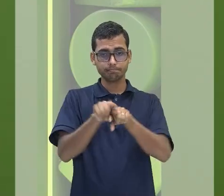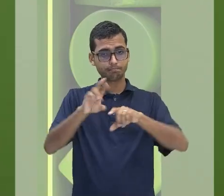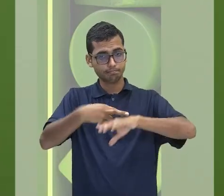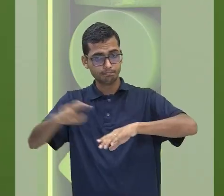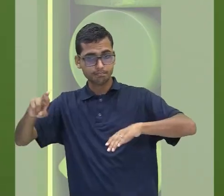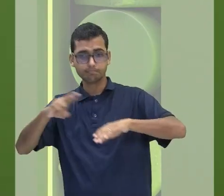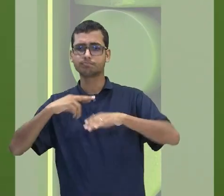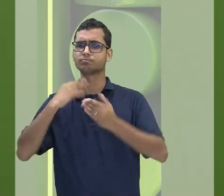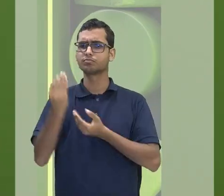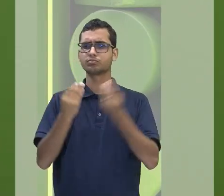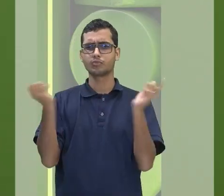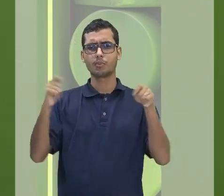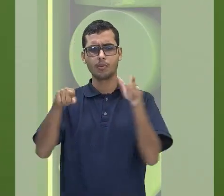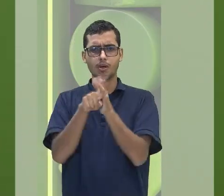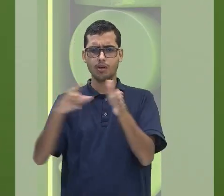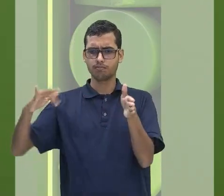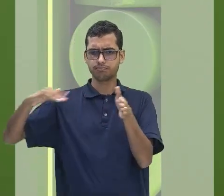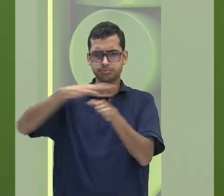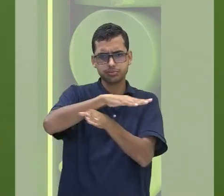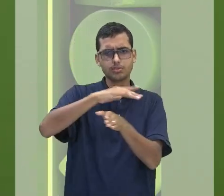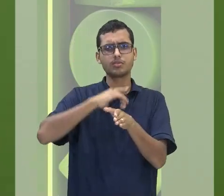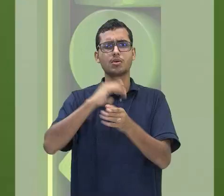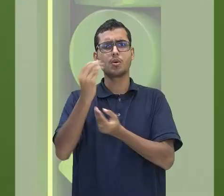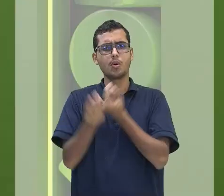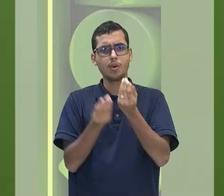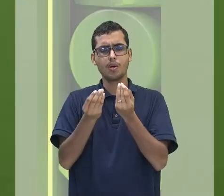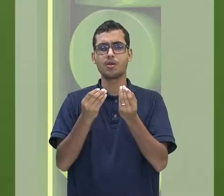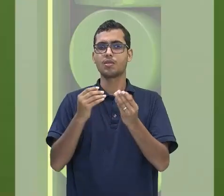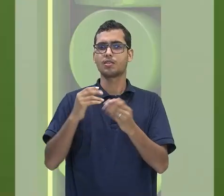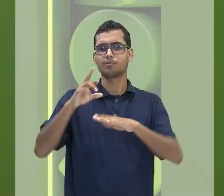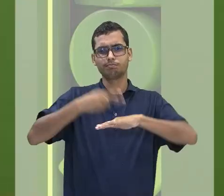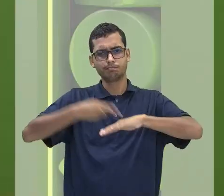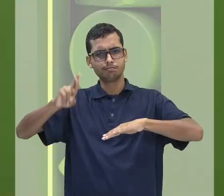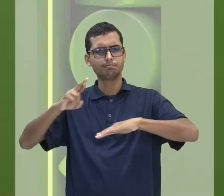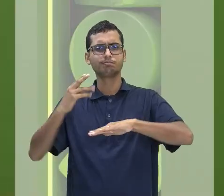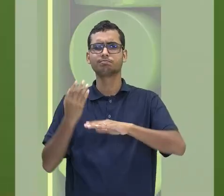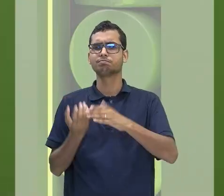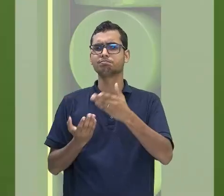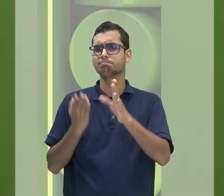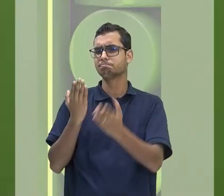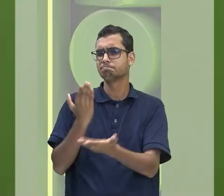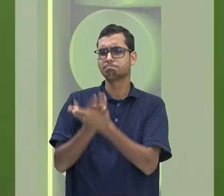entender como essa radiação foi descoberta ao longo da história.